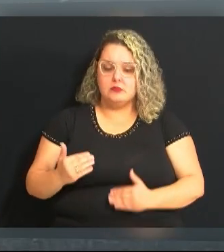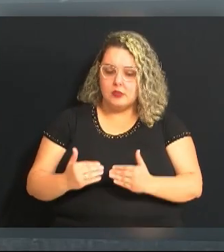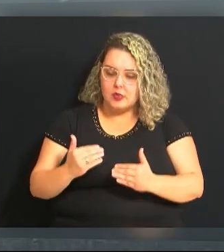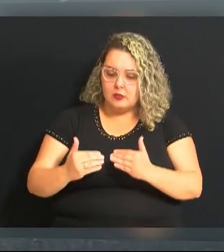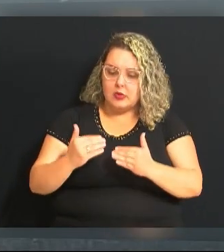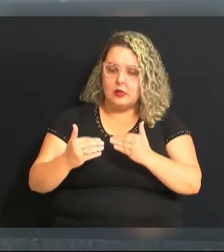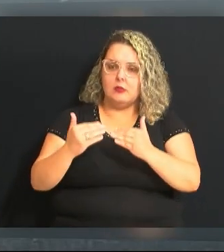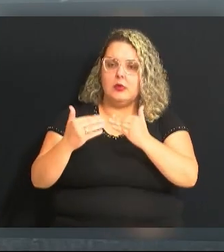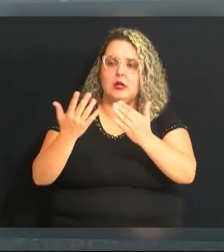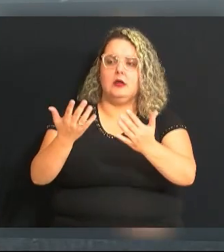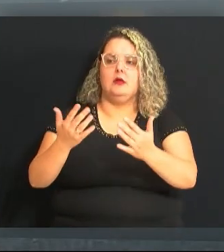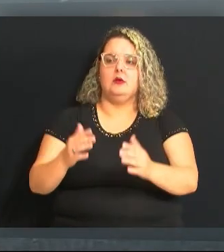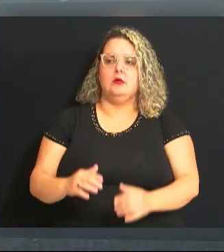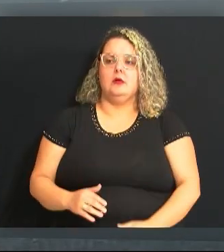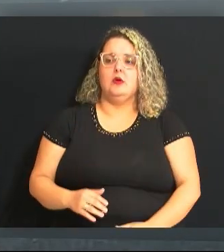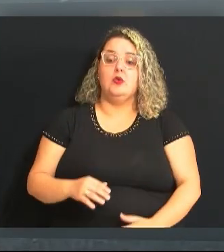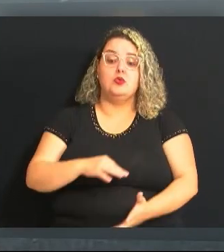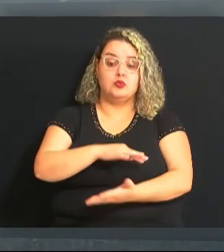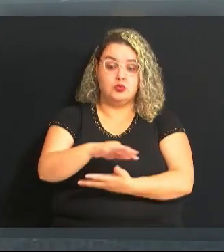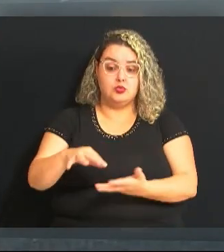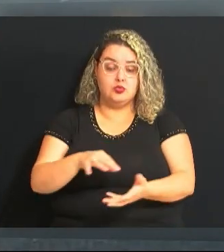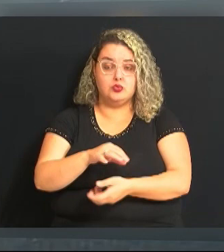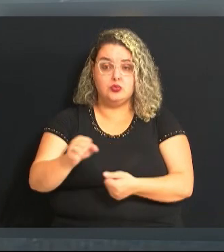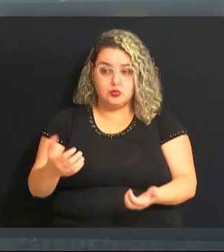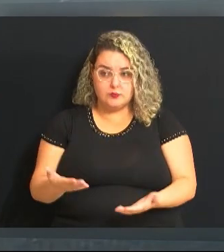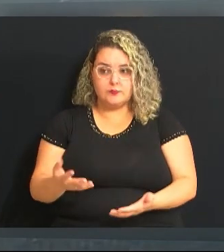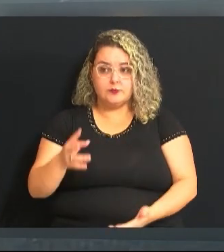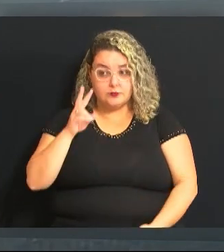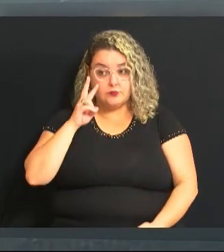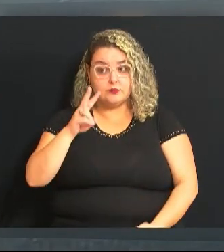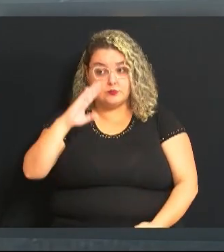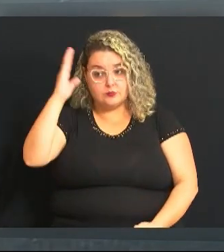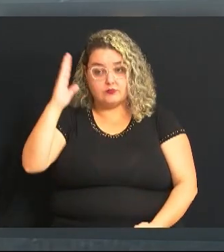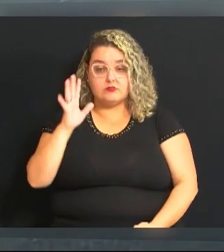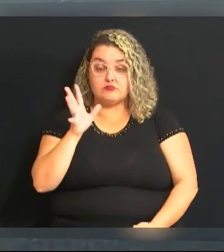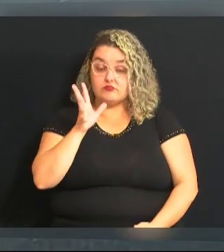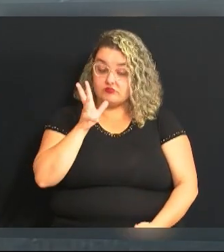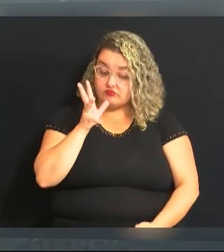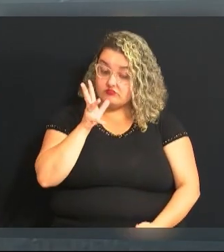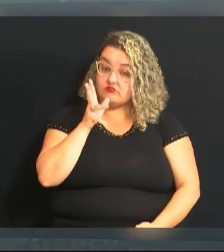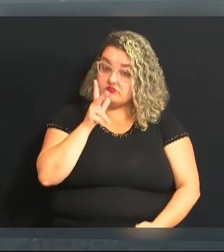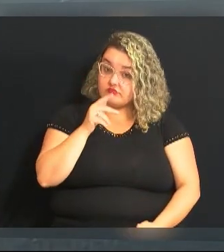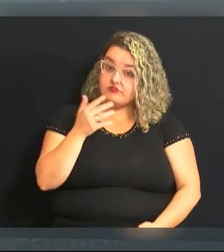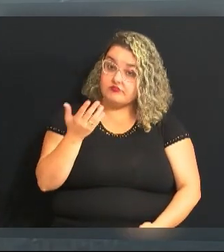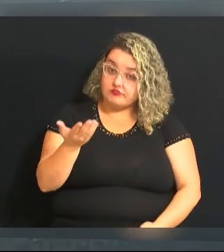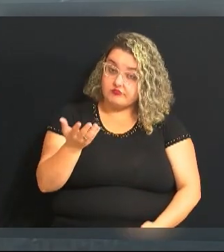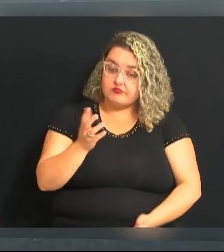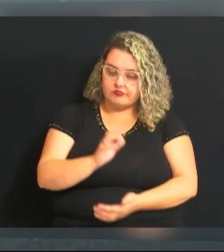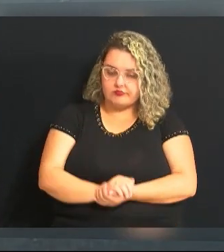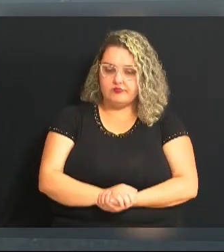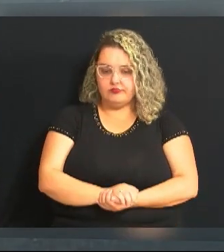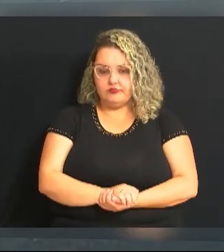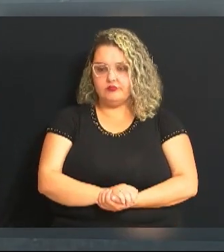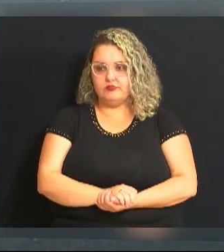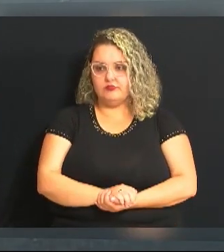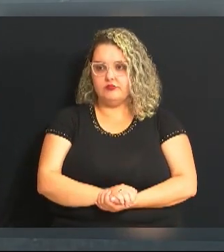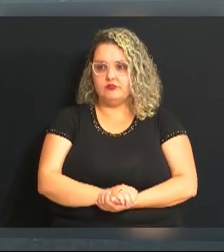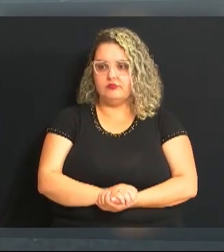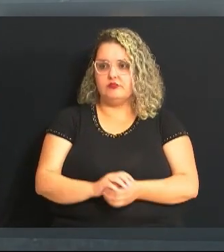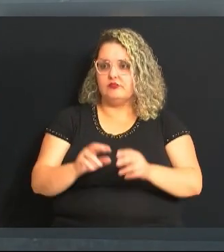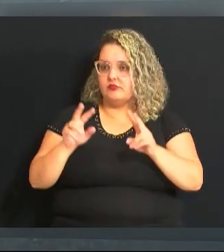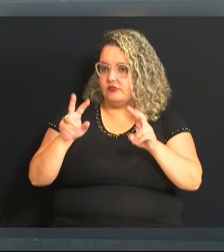escale o desenvolvimento sustentável, que a gente tem visto que no Brasil está bem devagar,